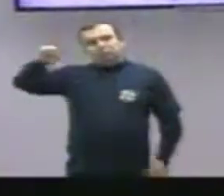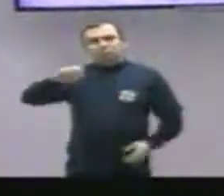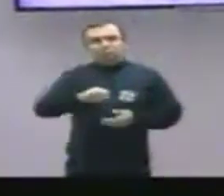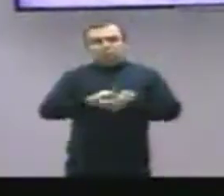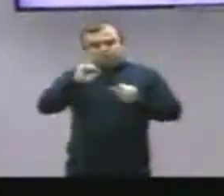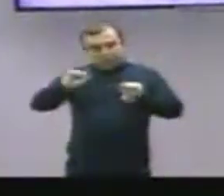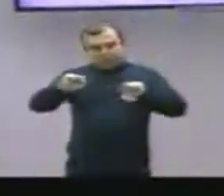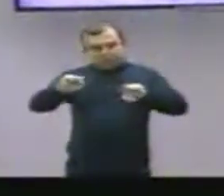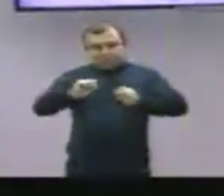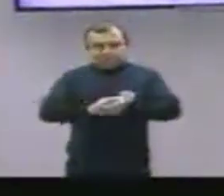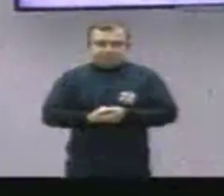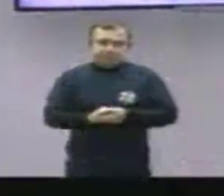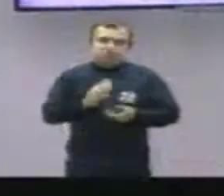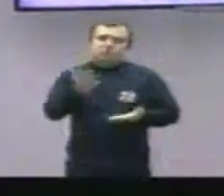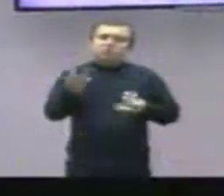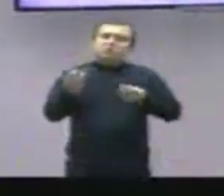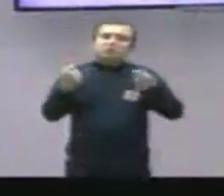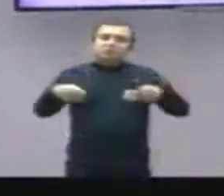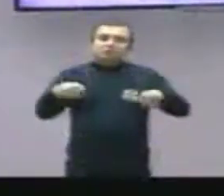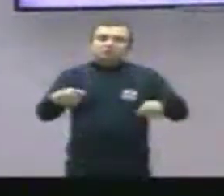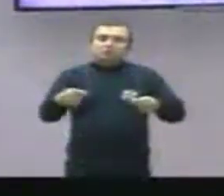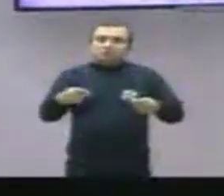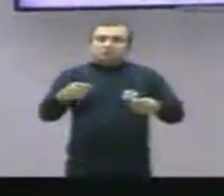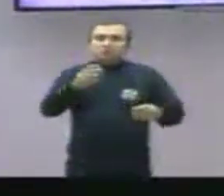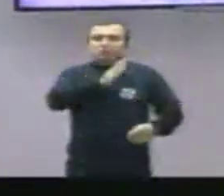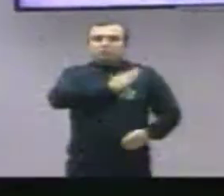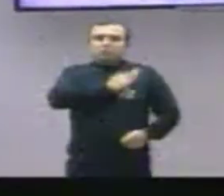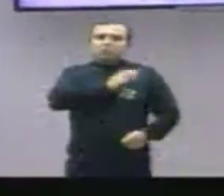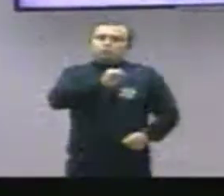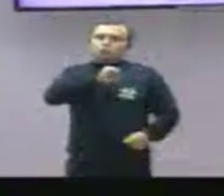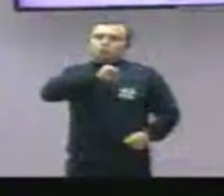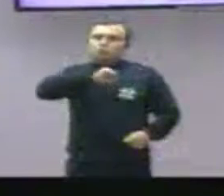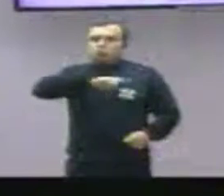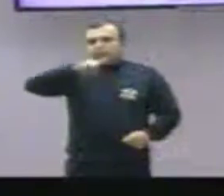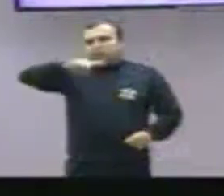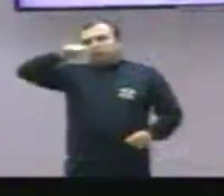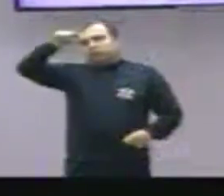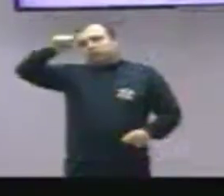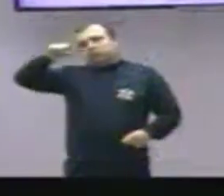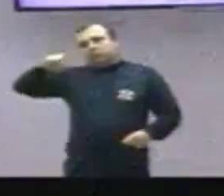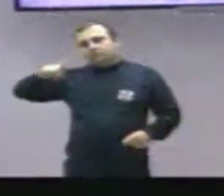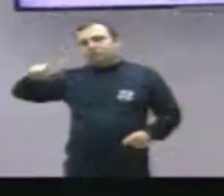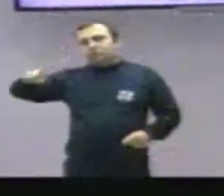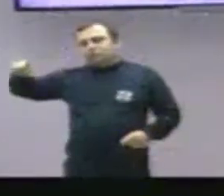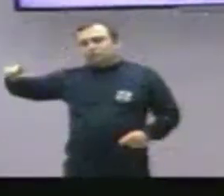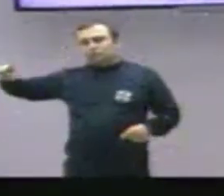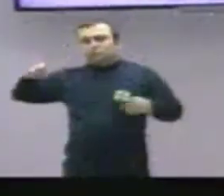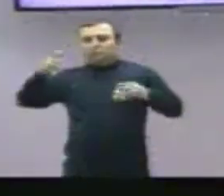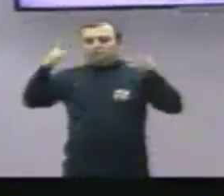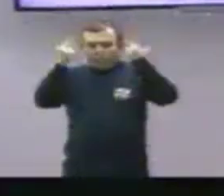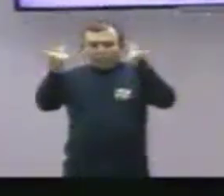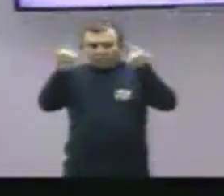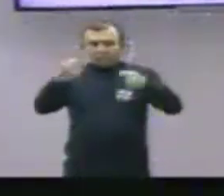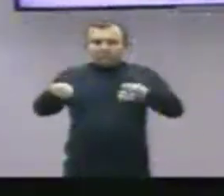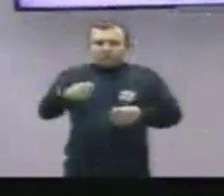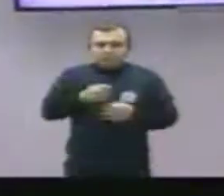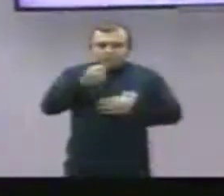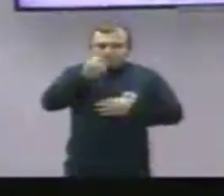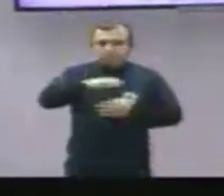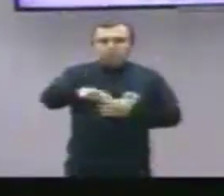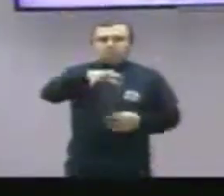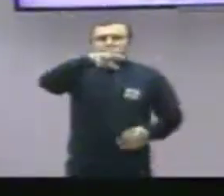Nessa situação, então, o que você pode fazer para normalizar a sua frequência cardíaca? Procure respirar fundo,